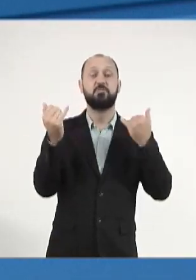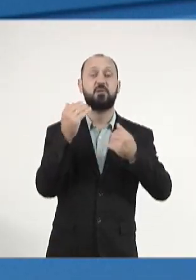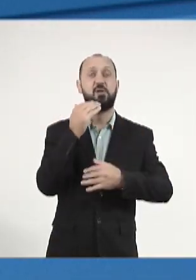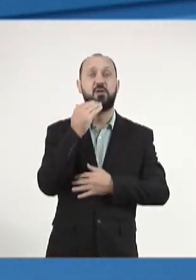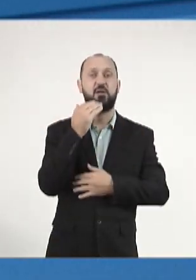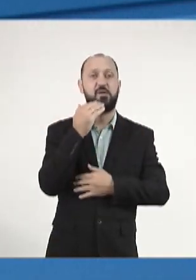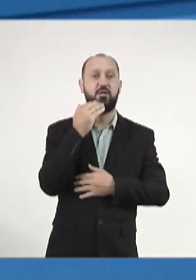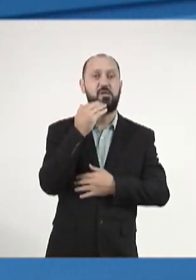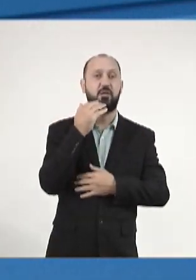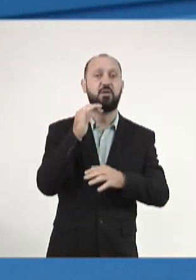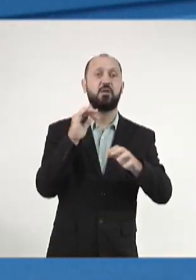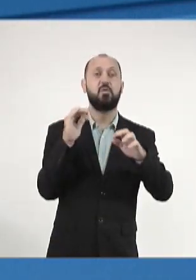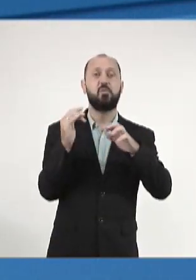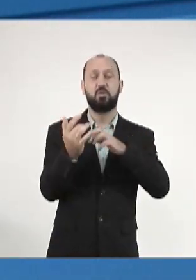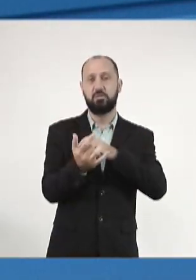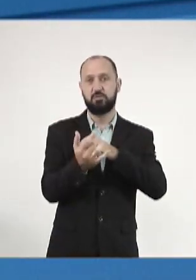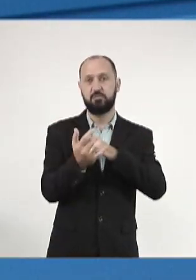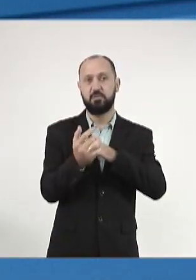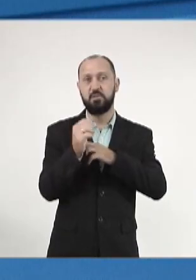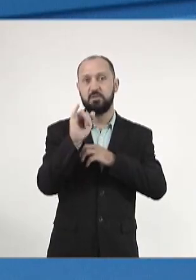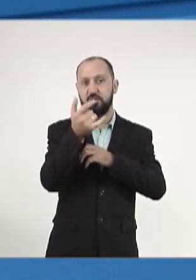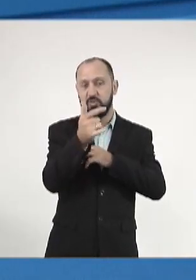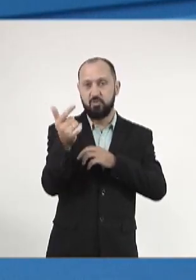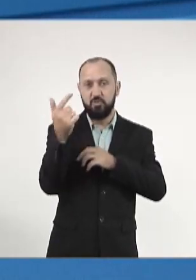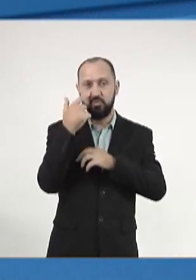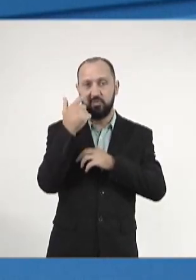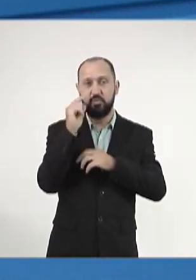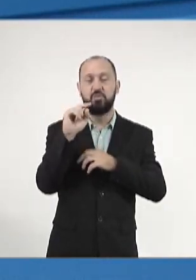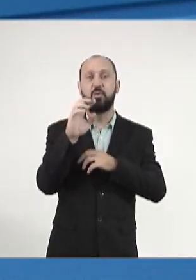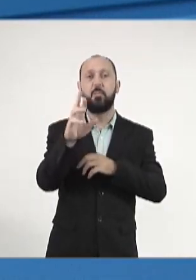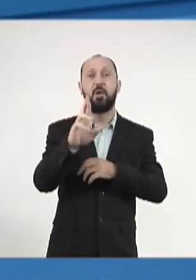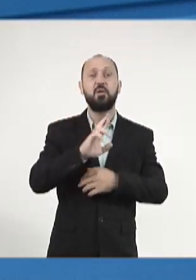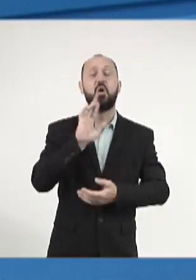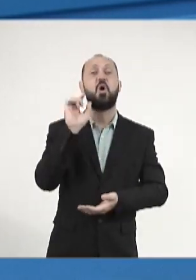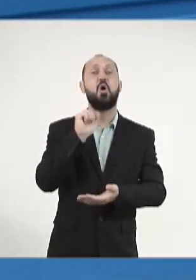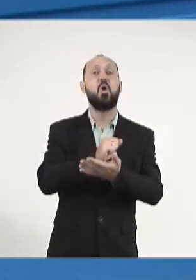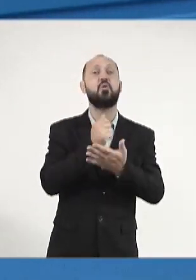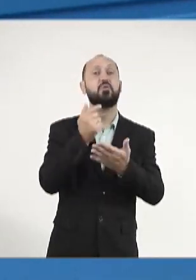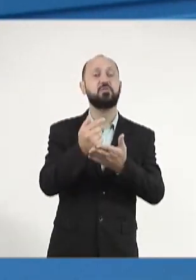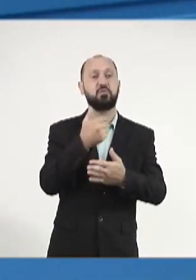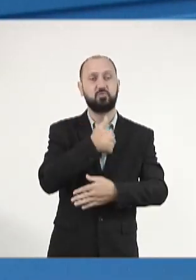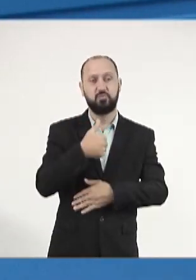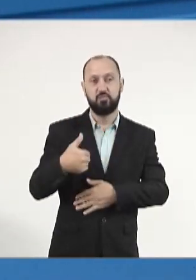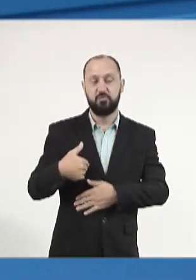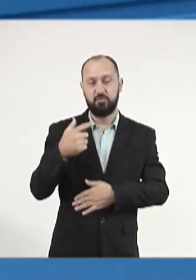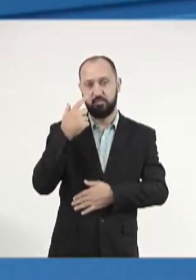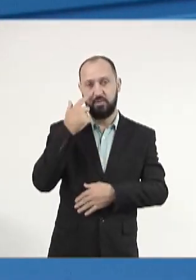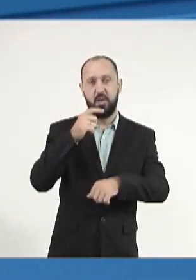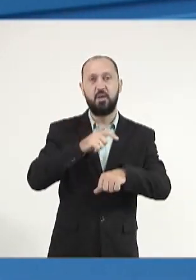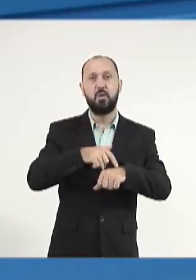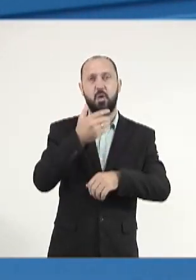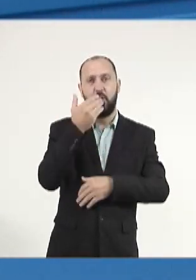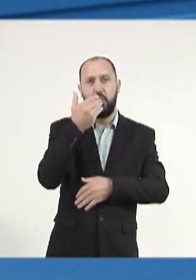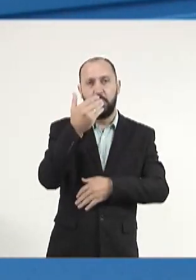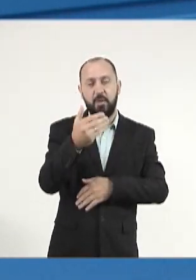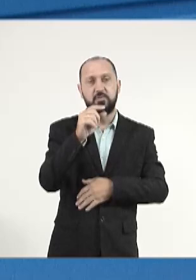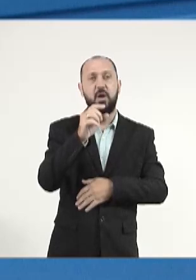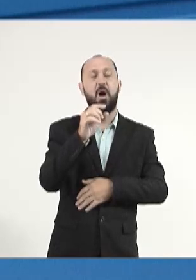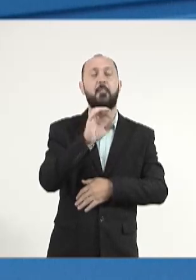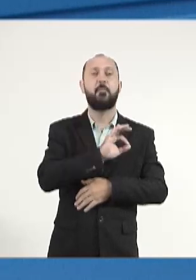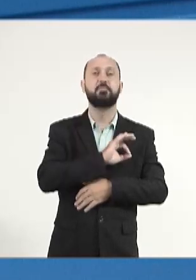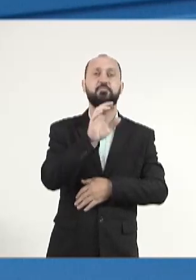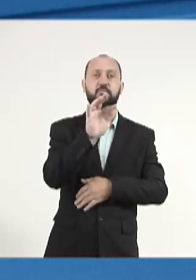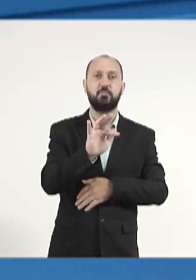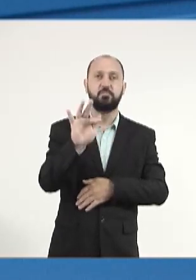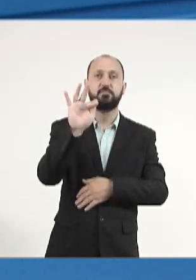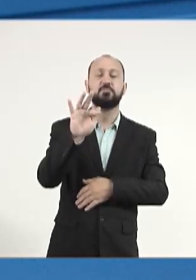que circulam pelas redes, né, sem que haja uma resposta oficial do governo. Então, eu faço aqui esse apelo à Polícia Federal,